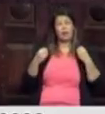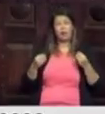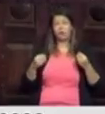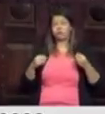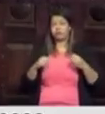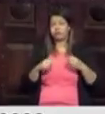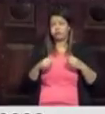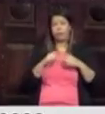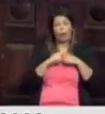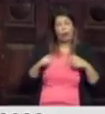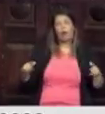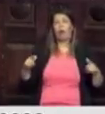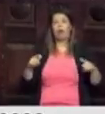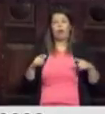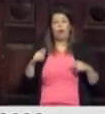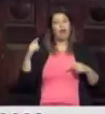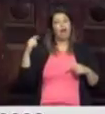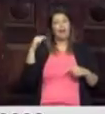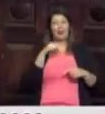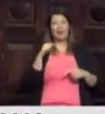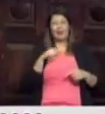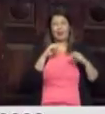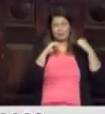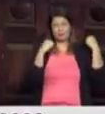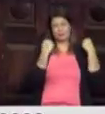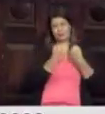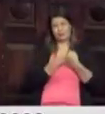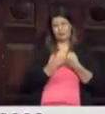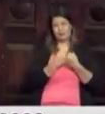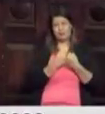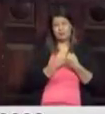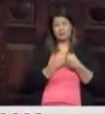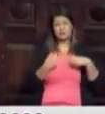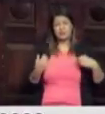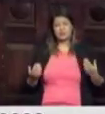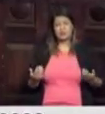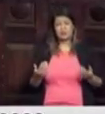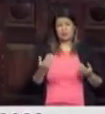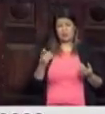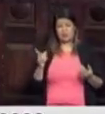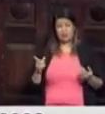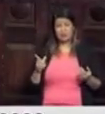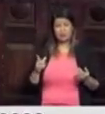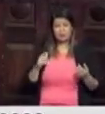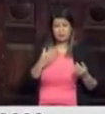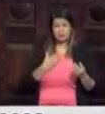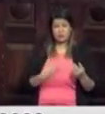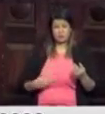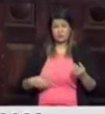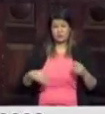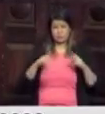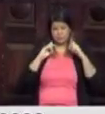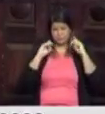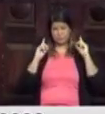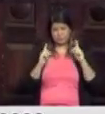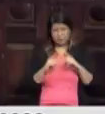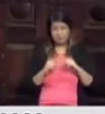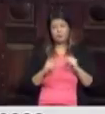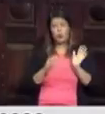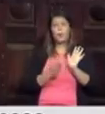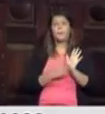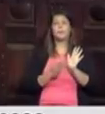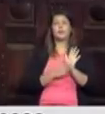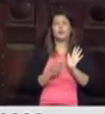Geraldo. E olha, esse mesmo governo que apresenta à Assembleia Legislativa uma proposta de